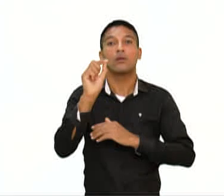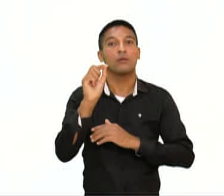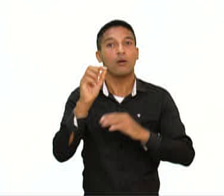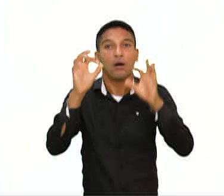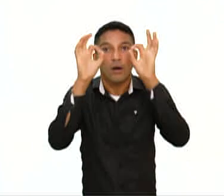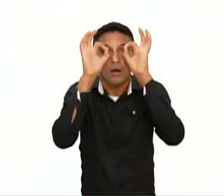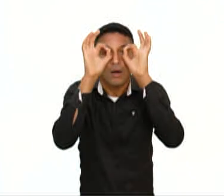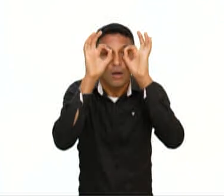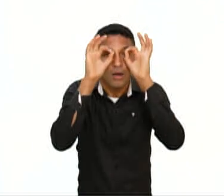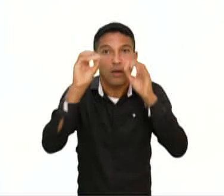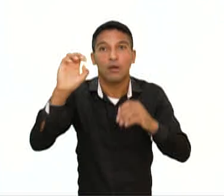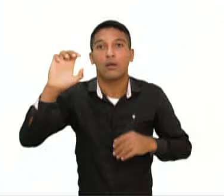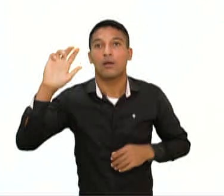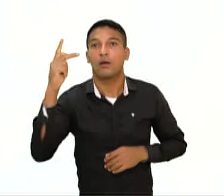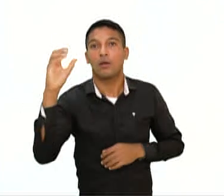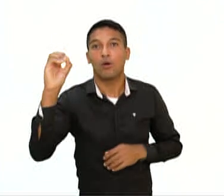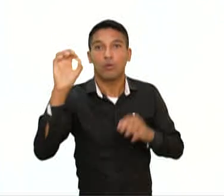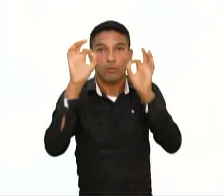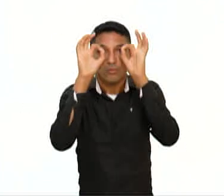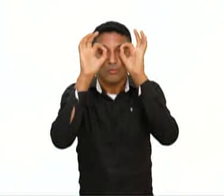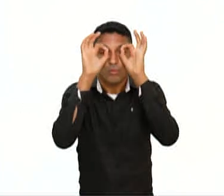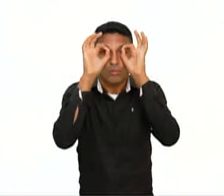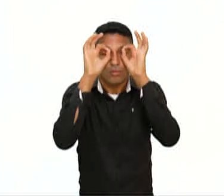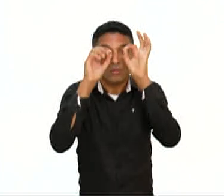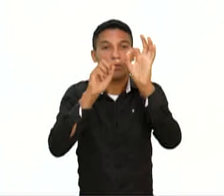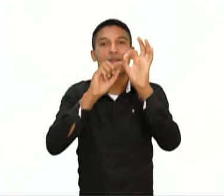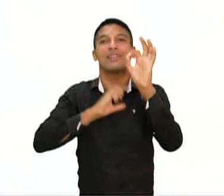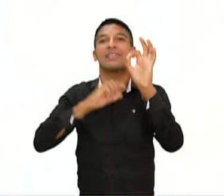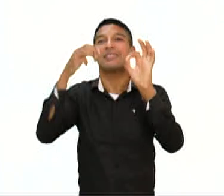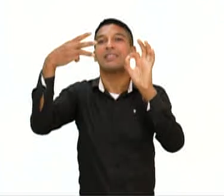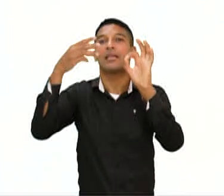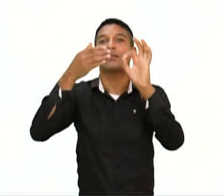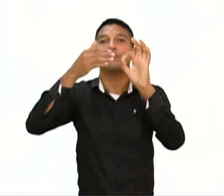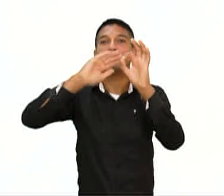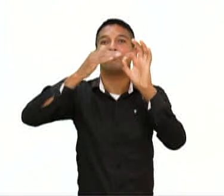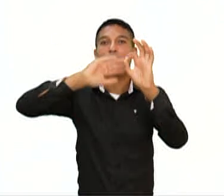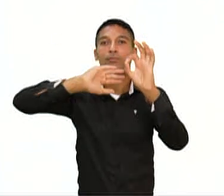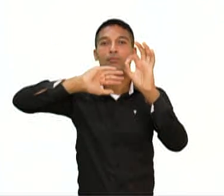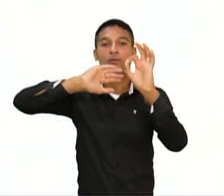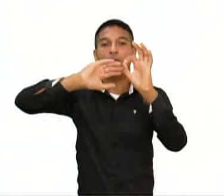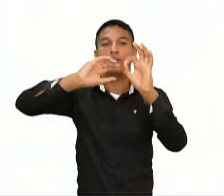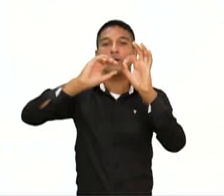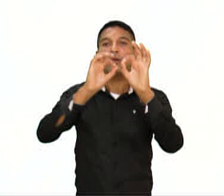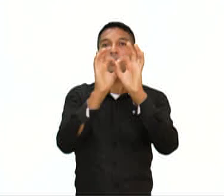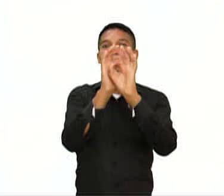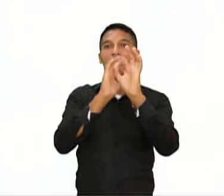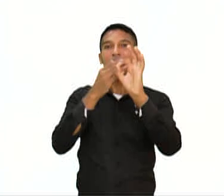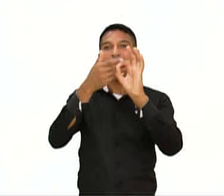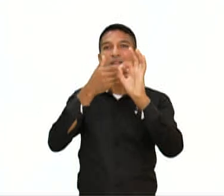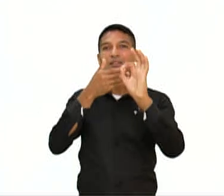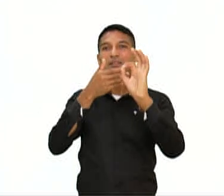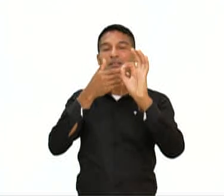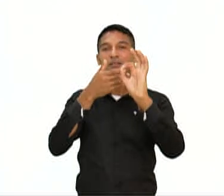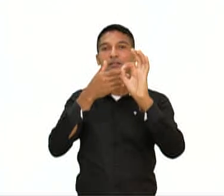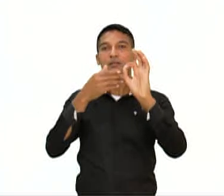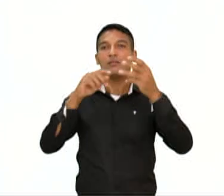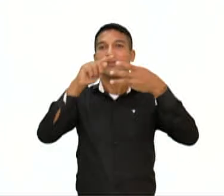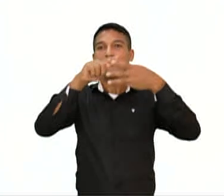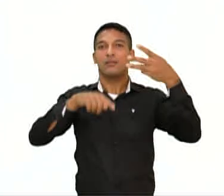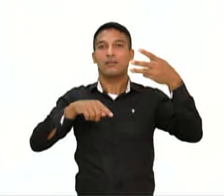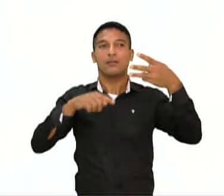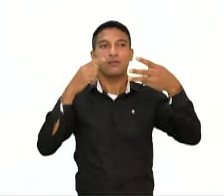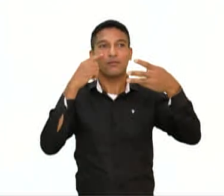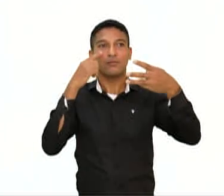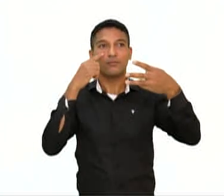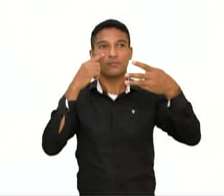globoso, cheio de líquido, cuja parede é constituída por 3 camadas: esclera, coroide e retina. As células fotorreceptoras